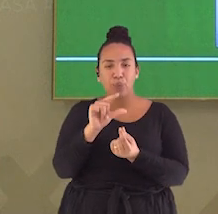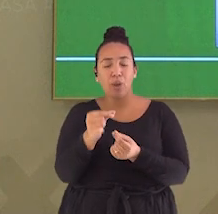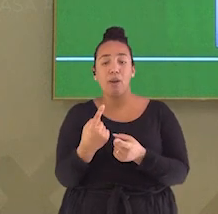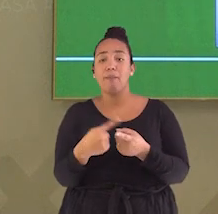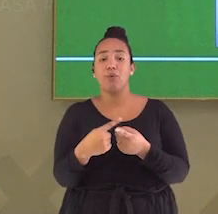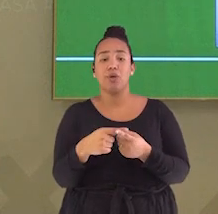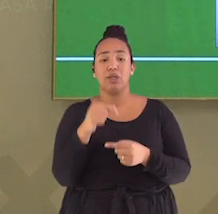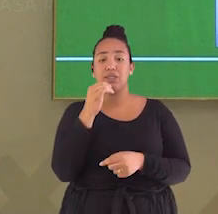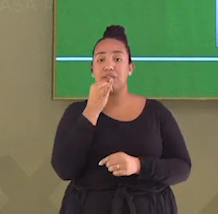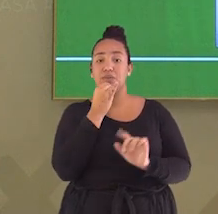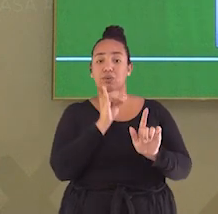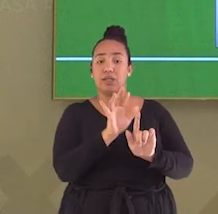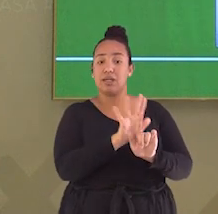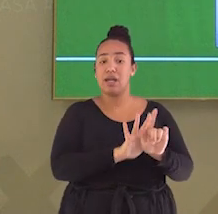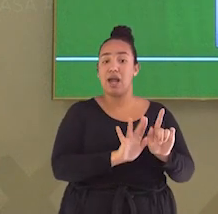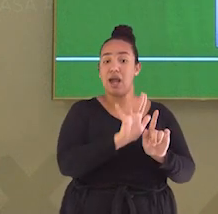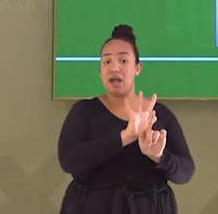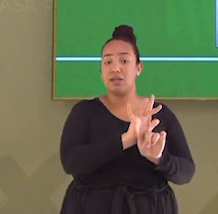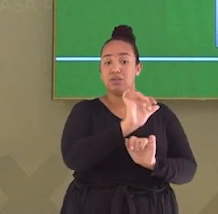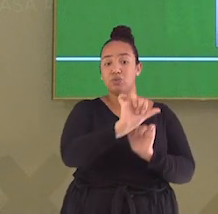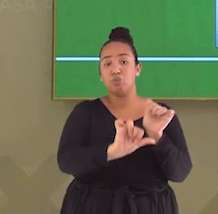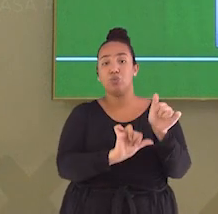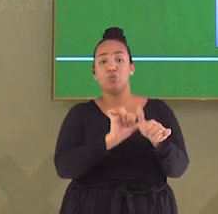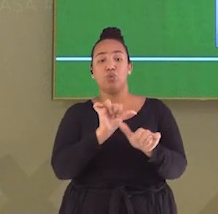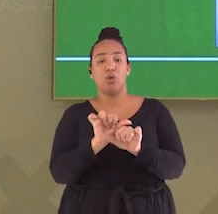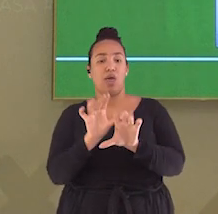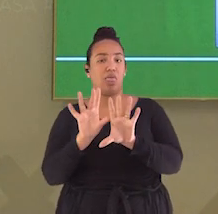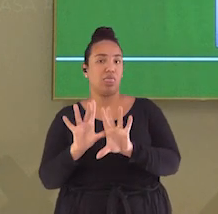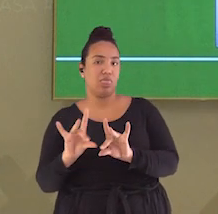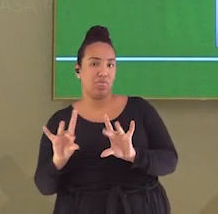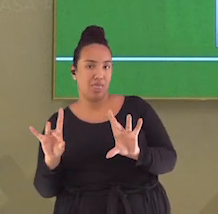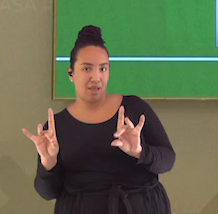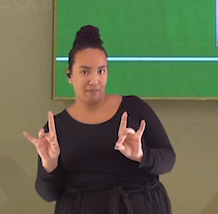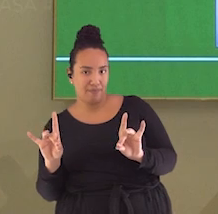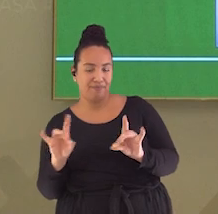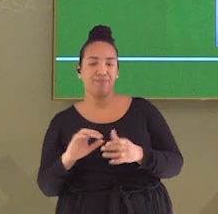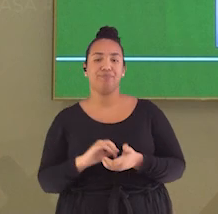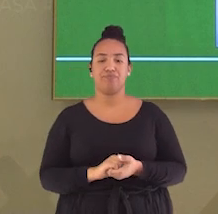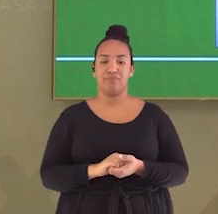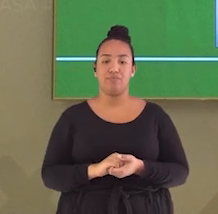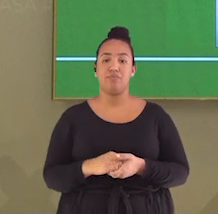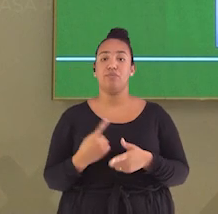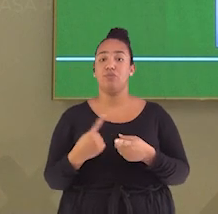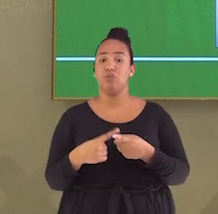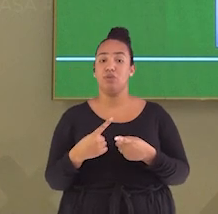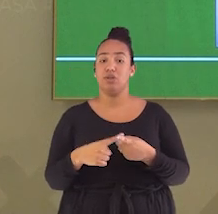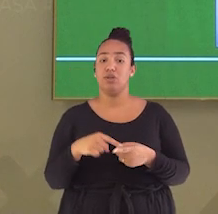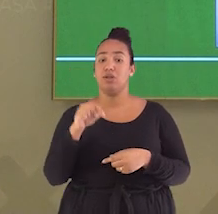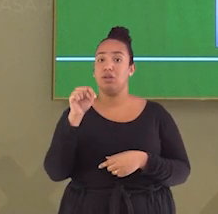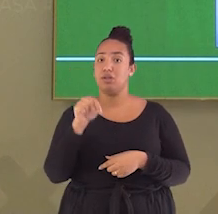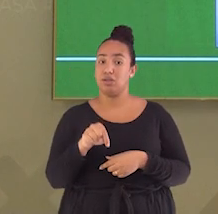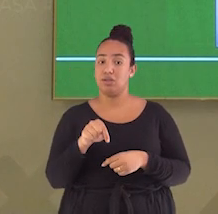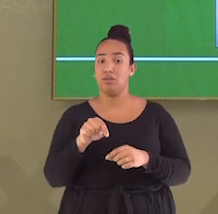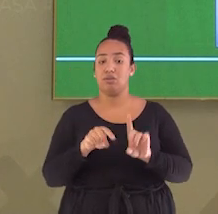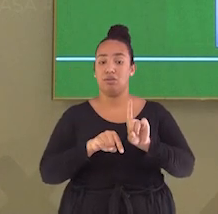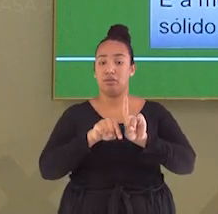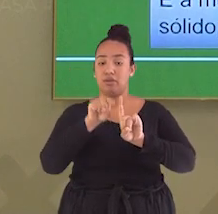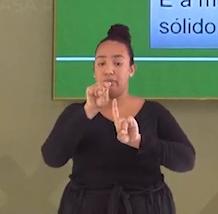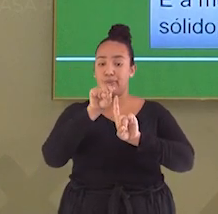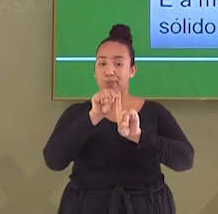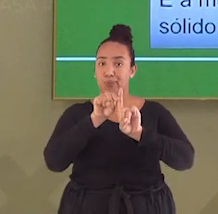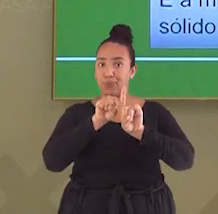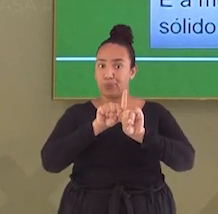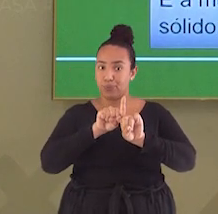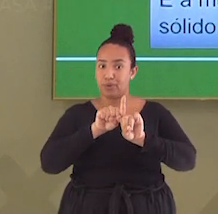do estado gasoso para o estado líquido, devido à questão do resfriamento da temperatura.